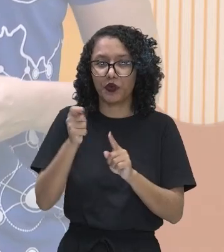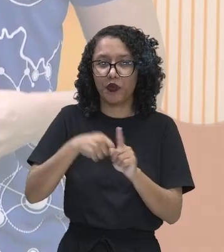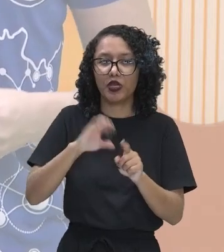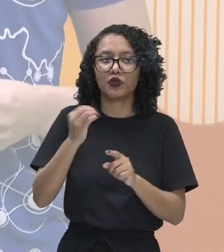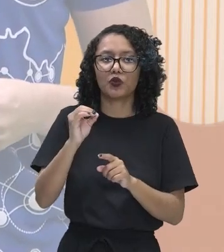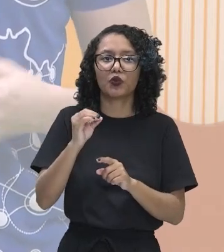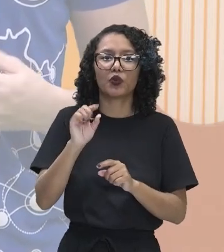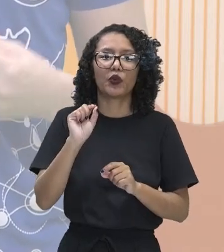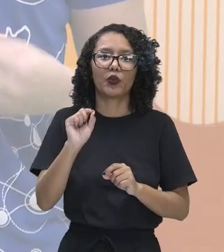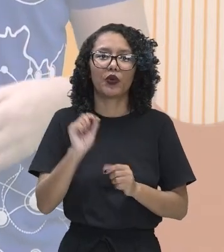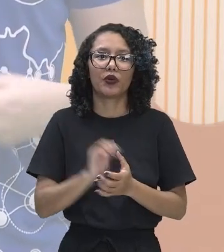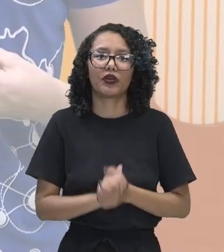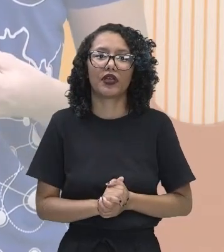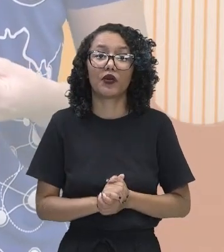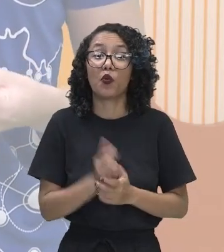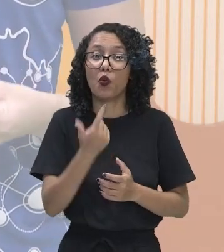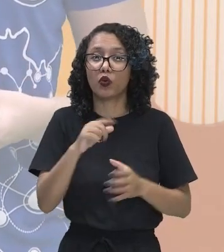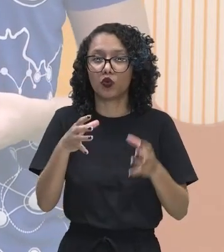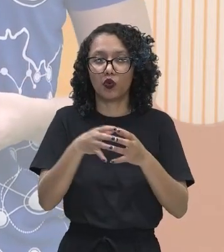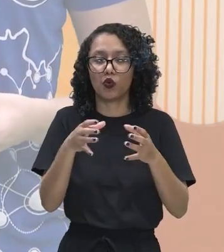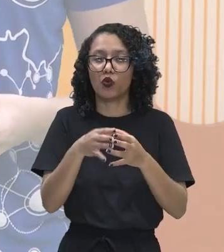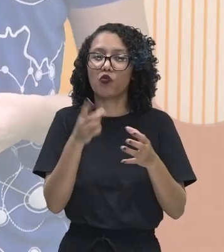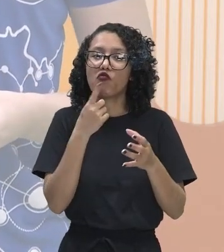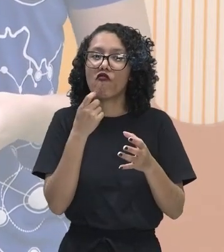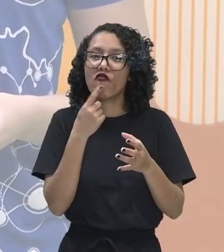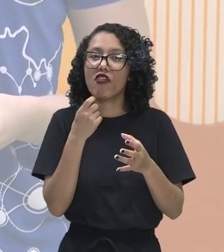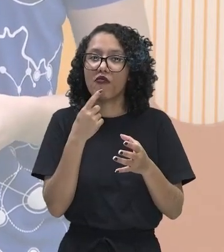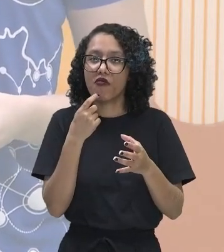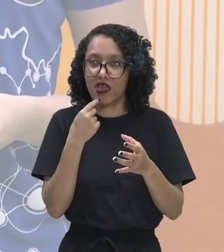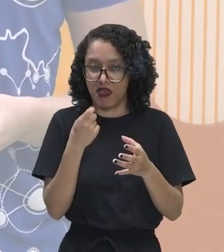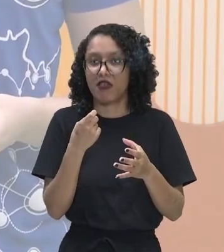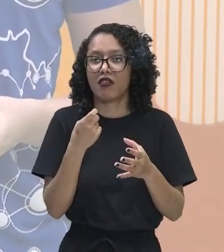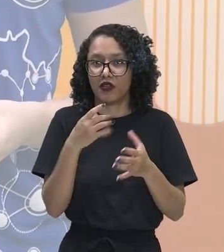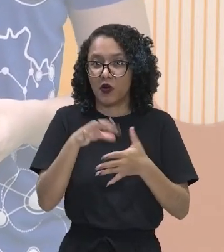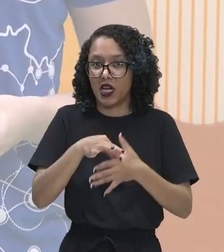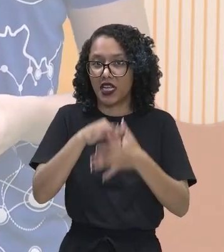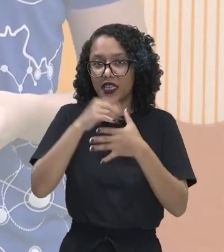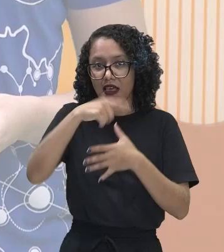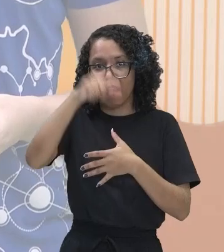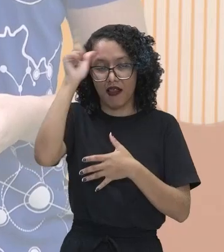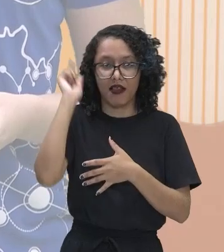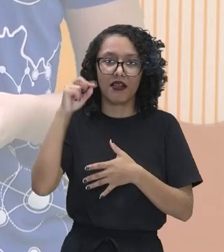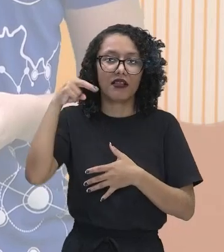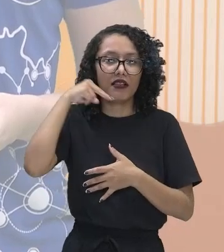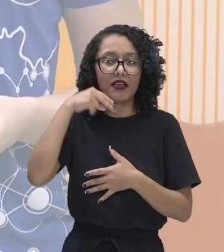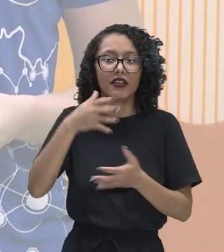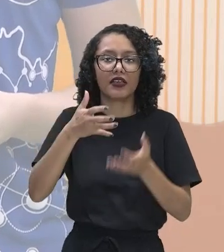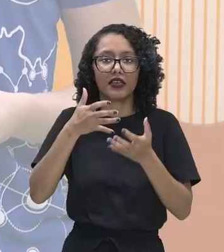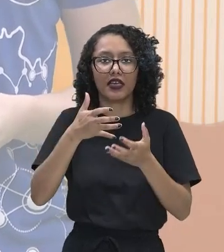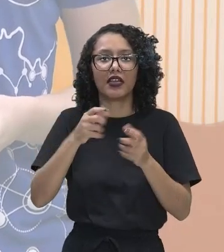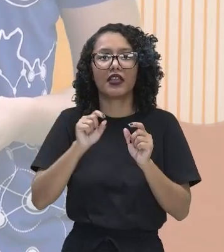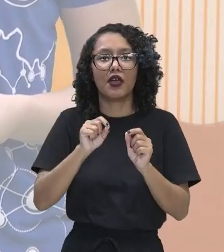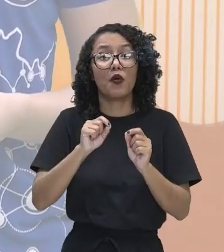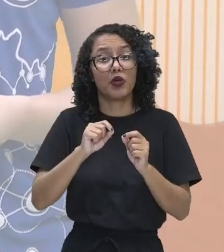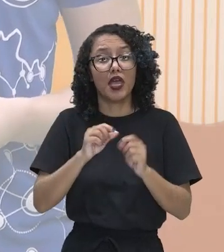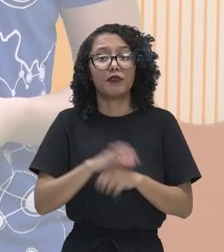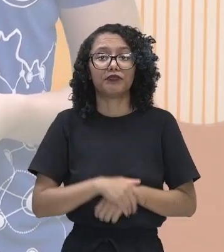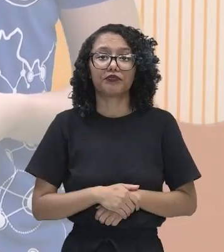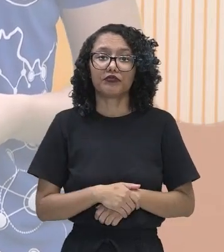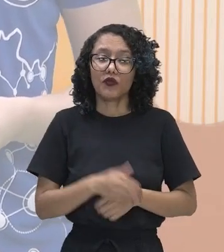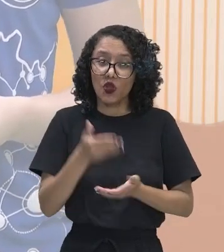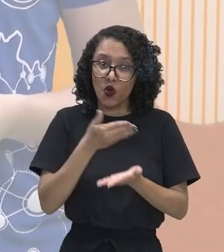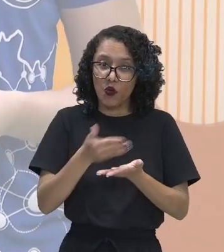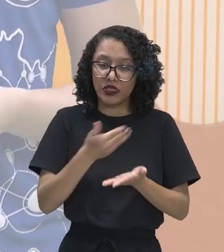Outubro, ela é liderada pelos bolcheviques, liderados por Lenin, que buscavam a instauração de um